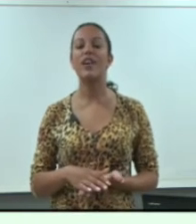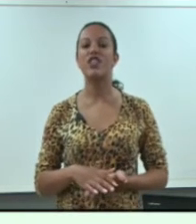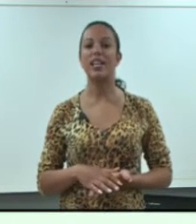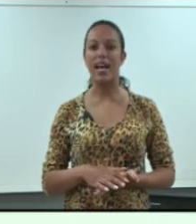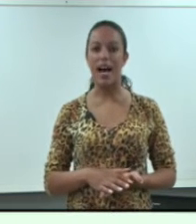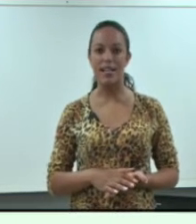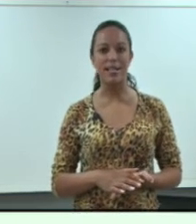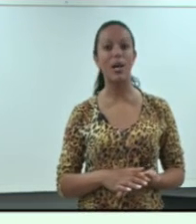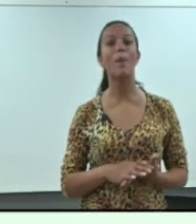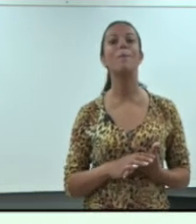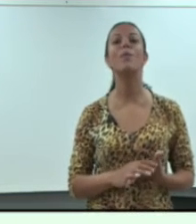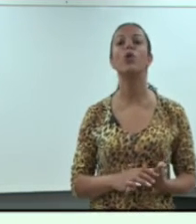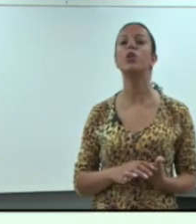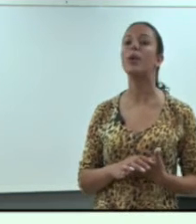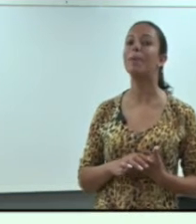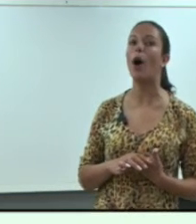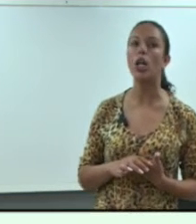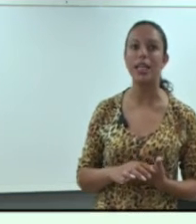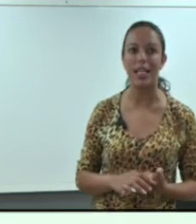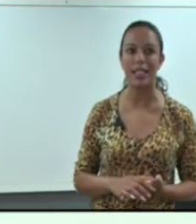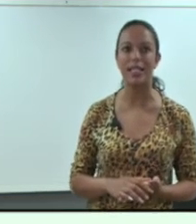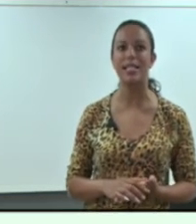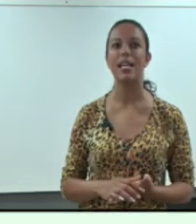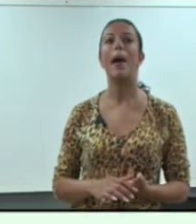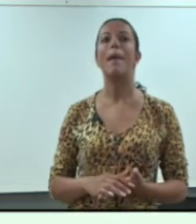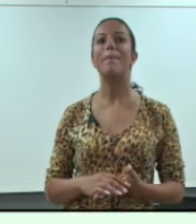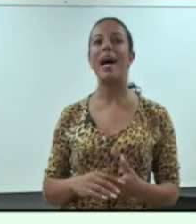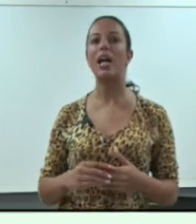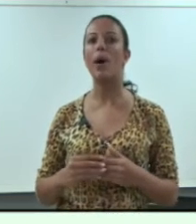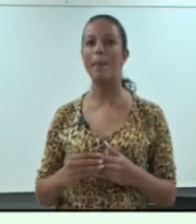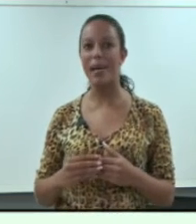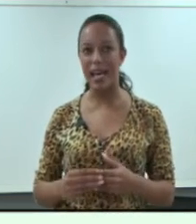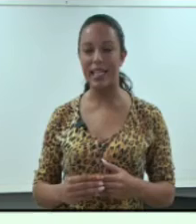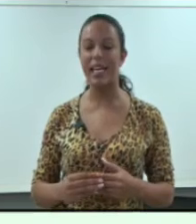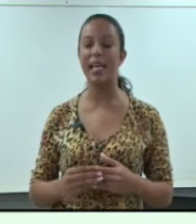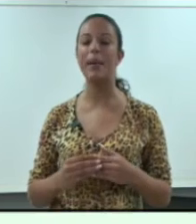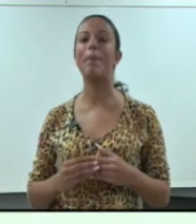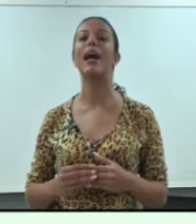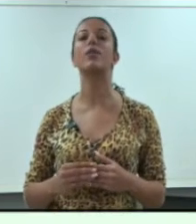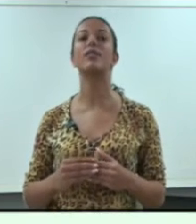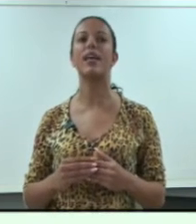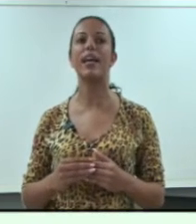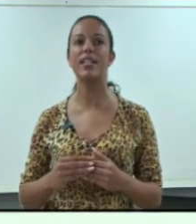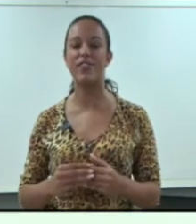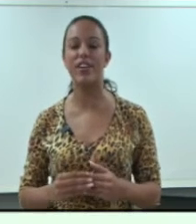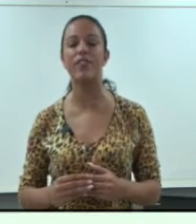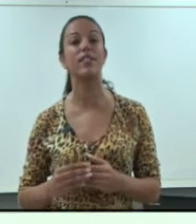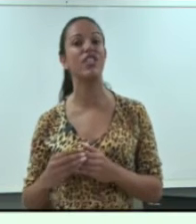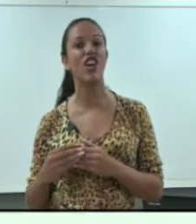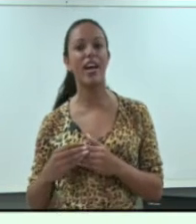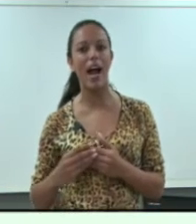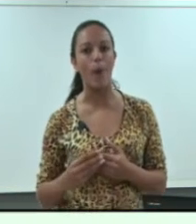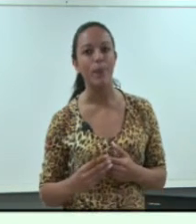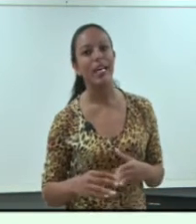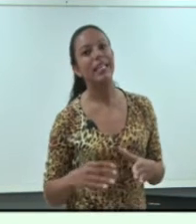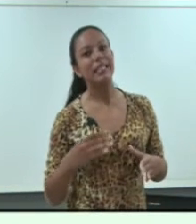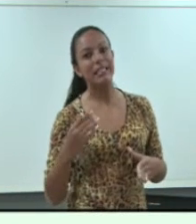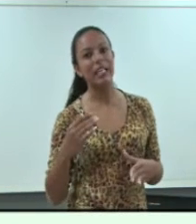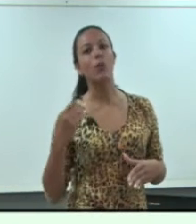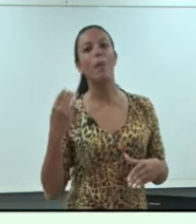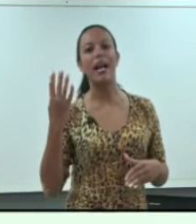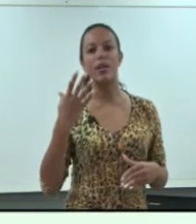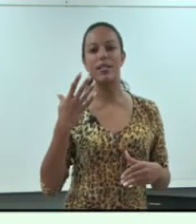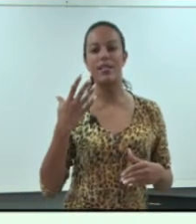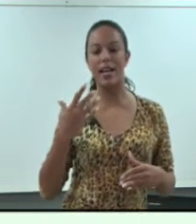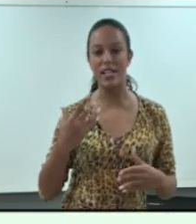os vegetais são muito importantes para o ambiente e para os seres vivos em geral